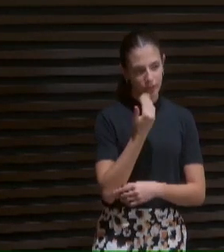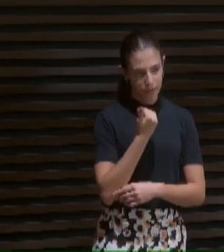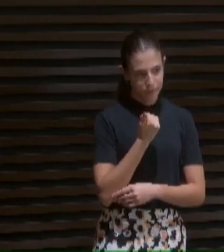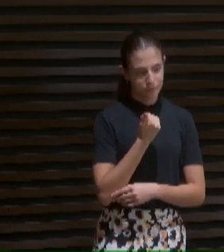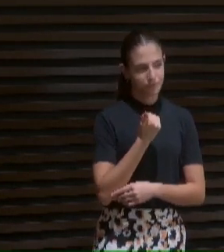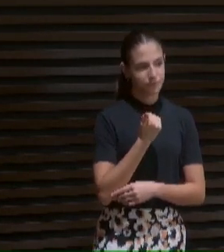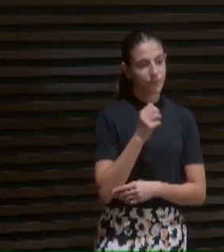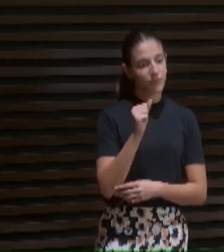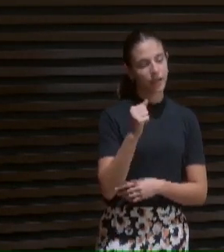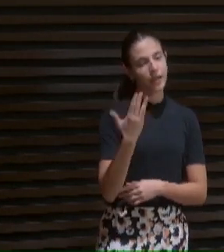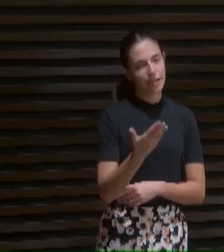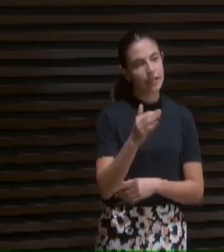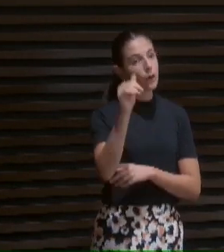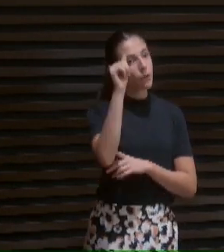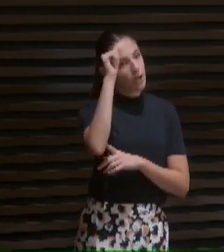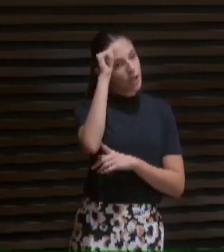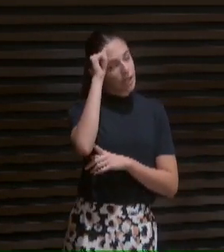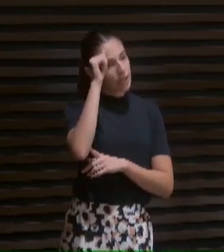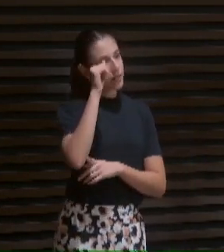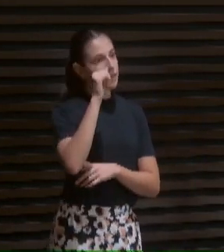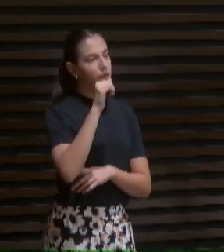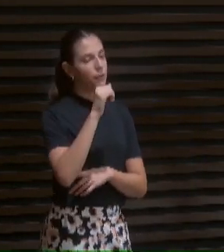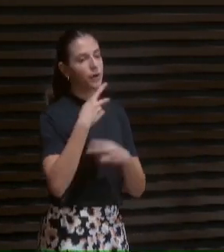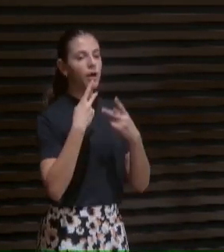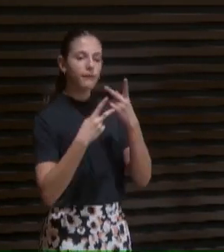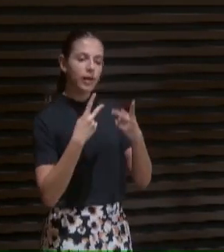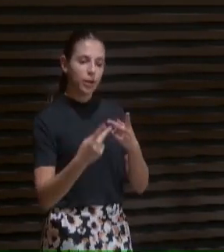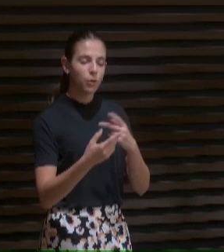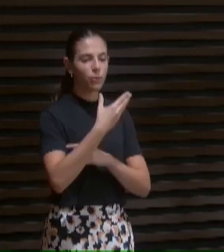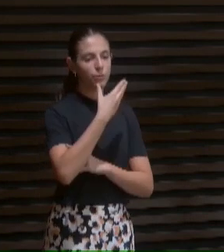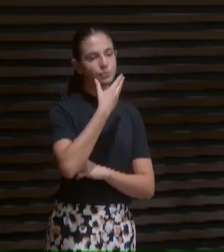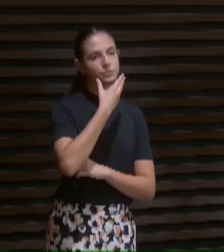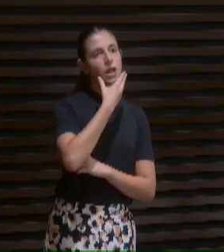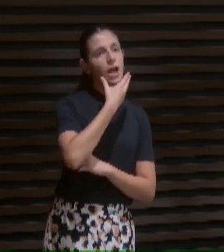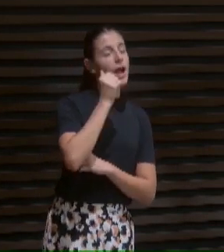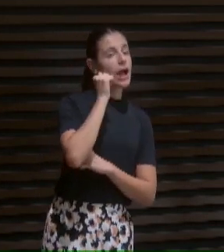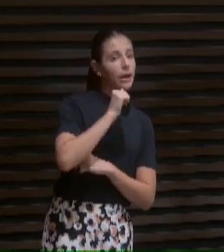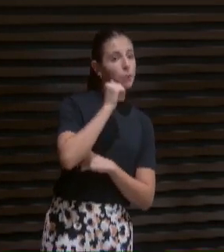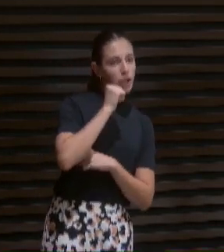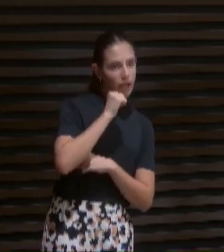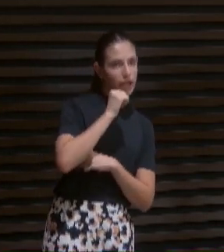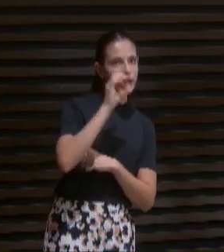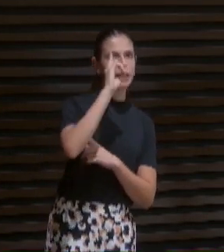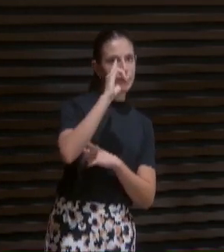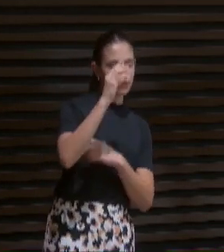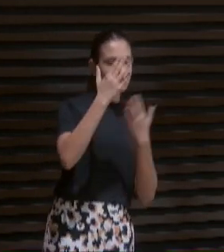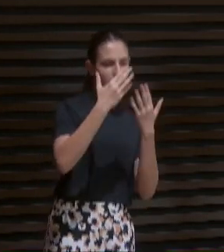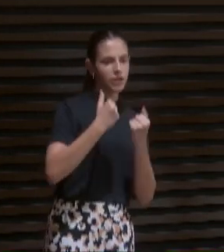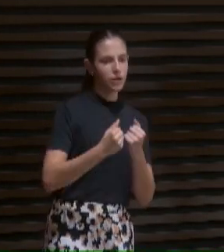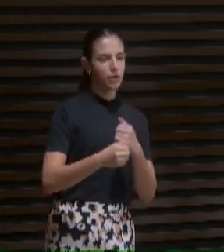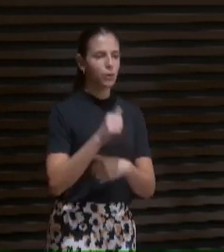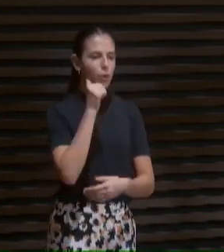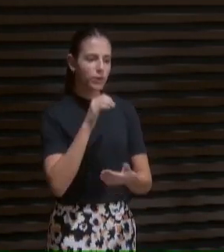E então disse o homem, a mulher que tu me deste por esposa, ela me